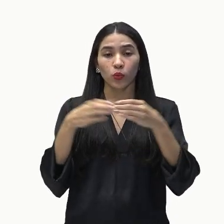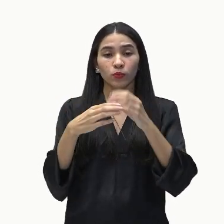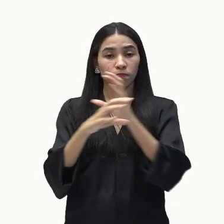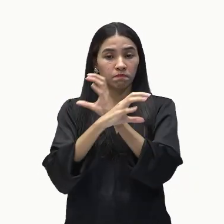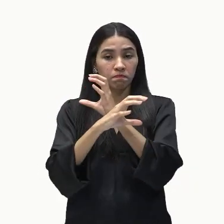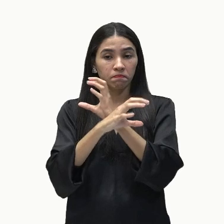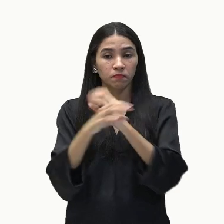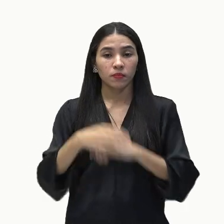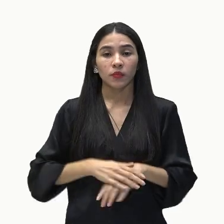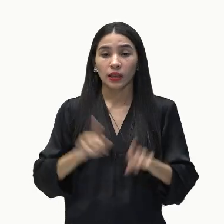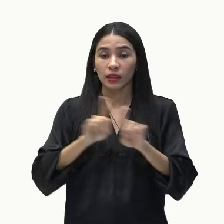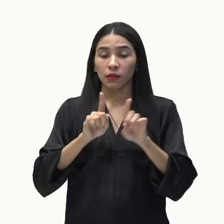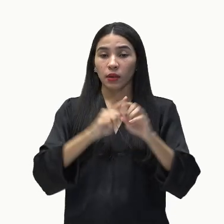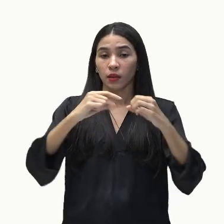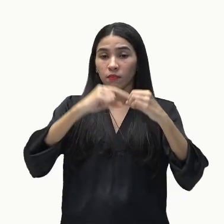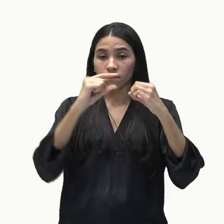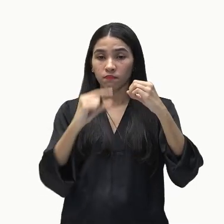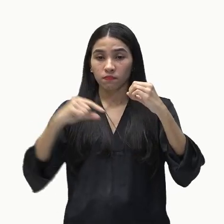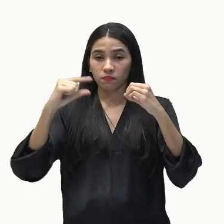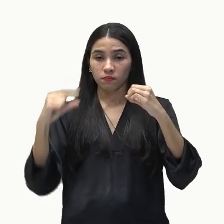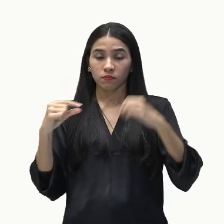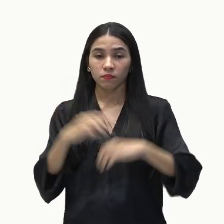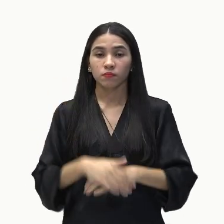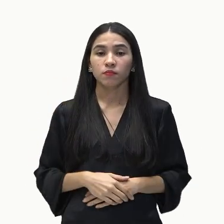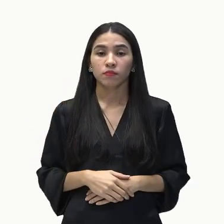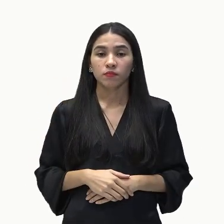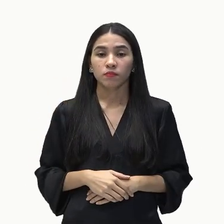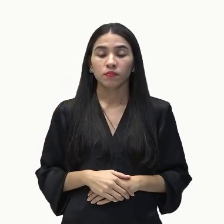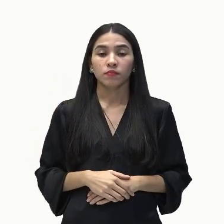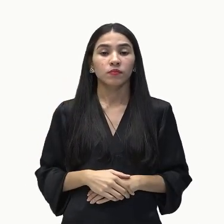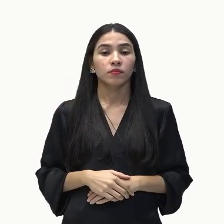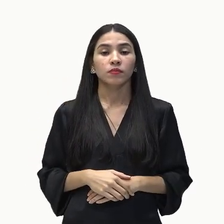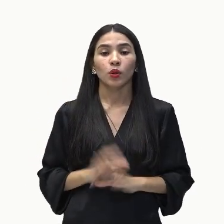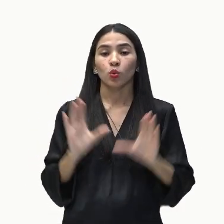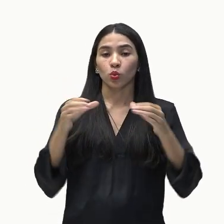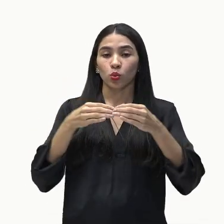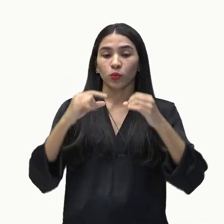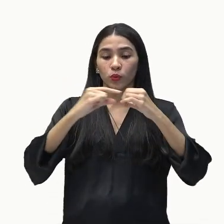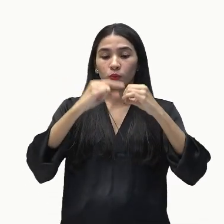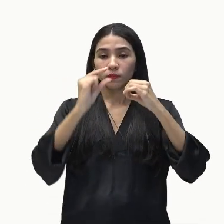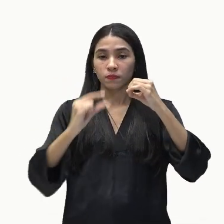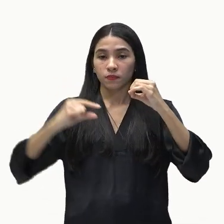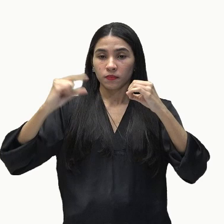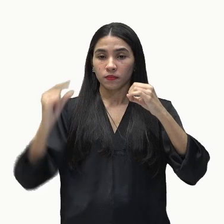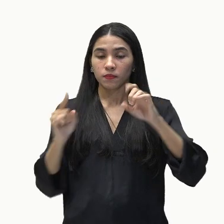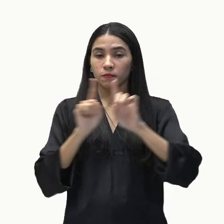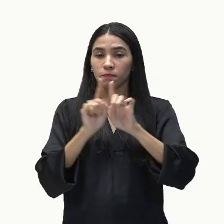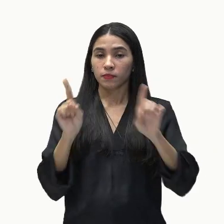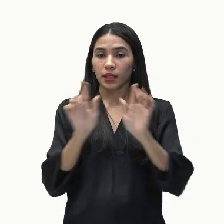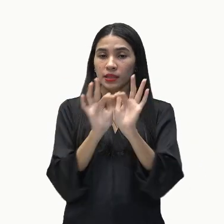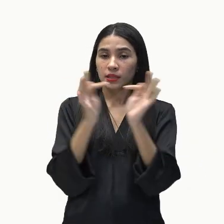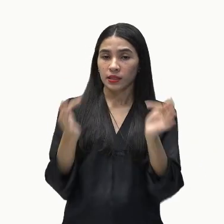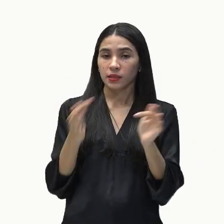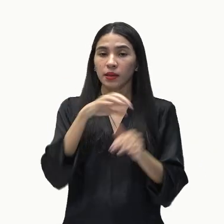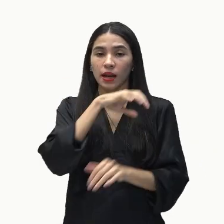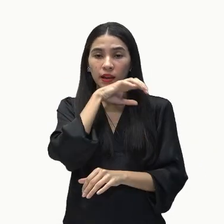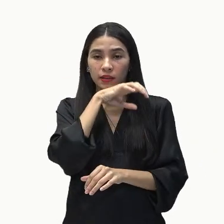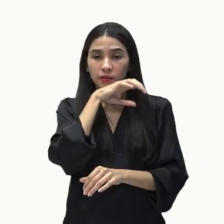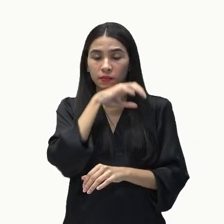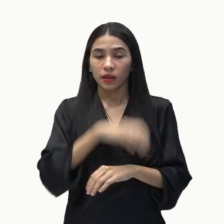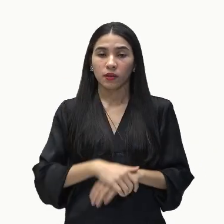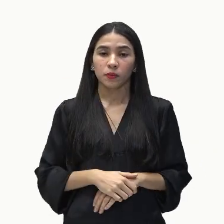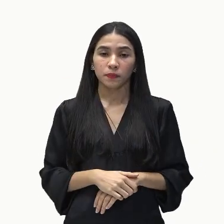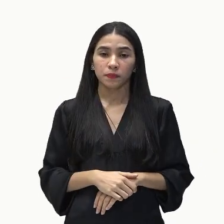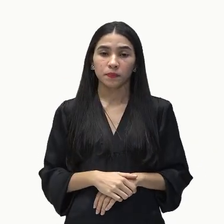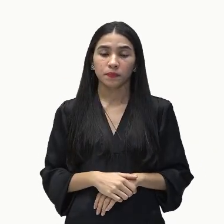invertebrados. E por falar em invertebrados, que são os animais mais simples, em termos de